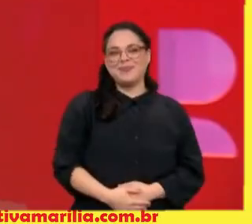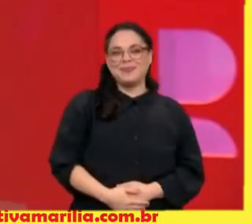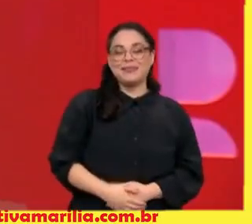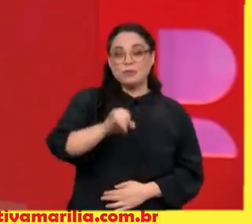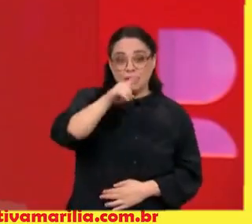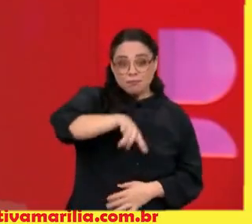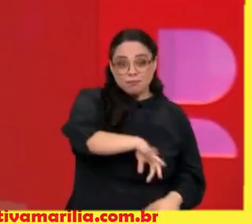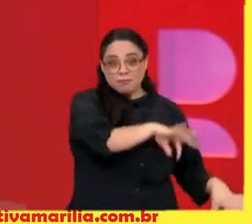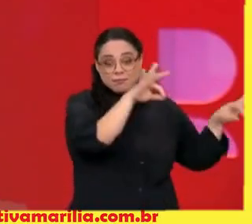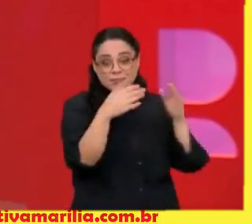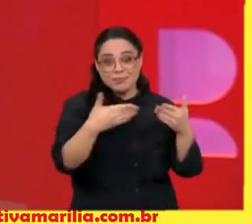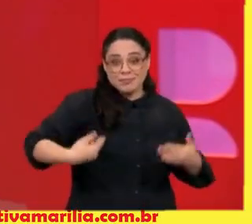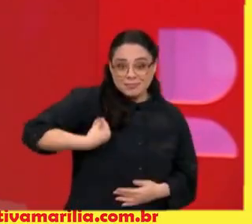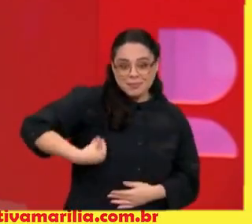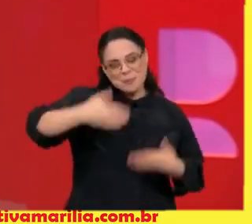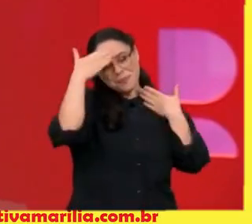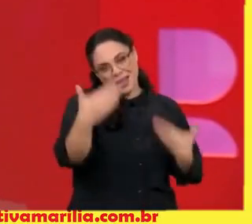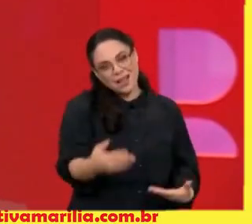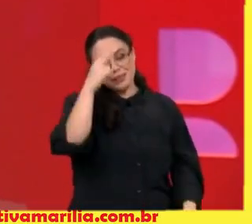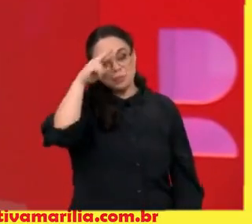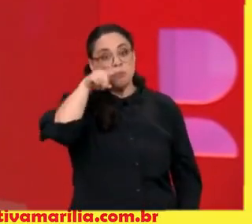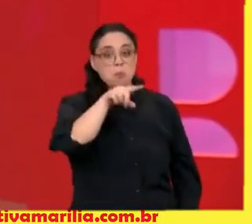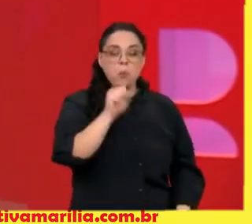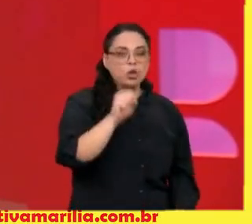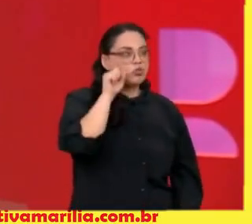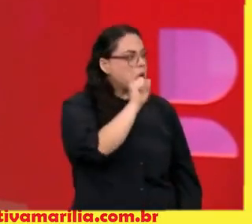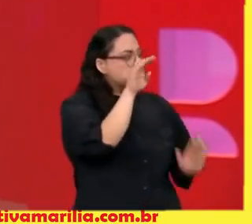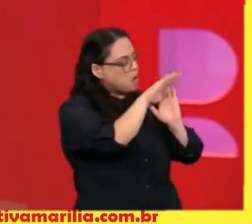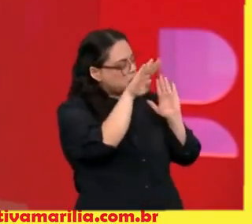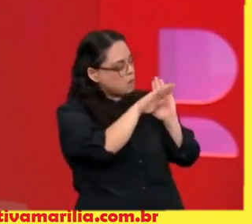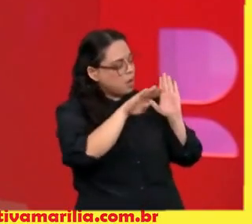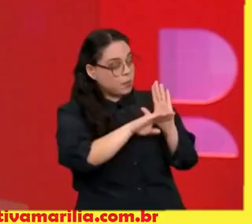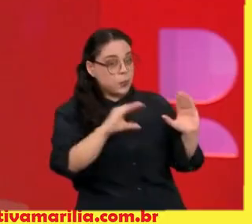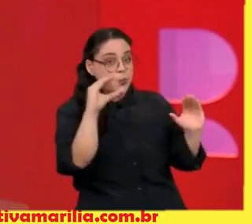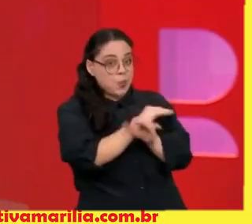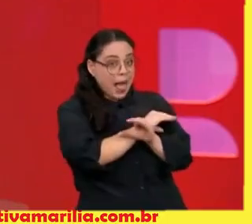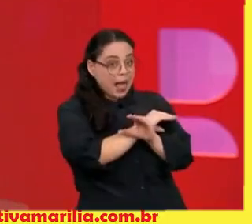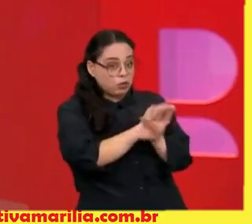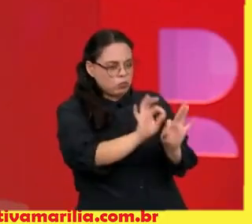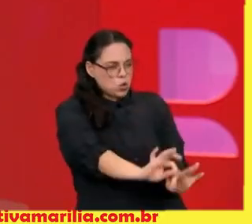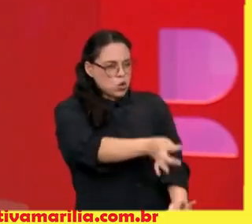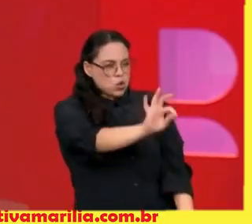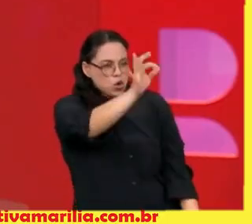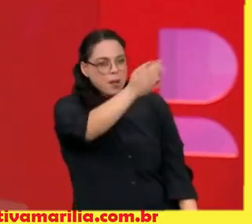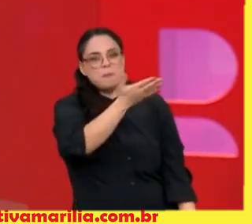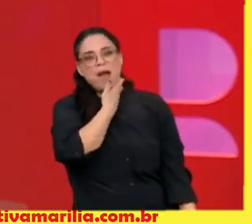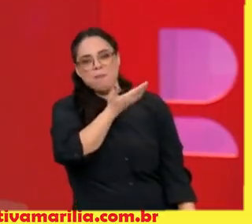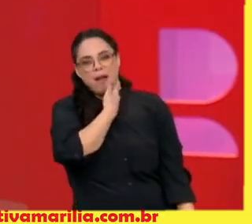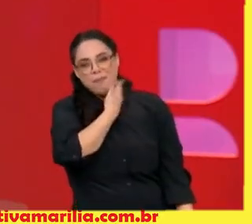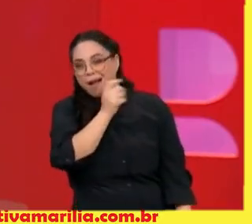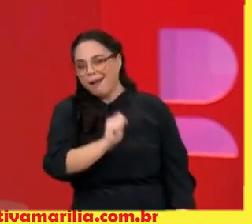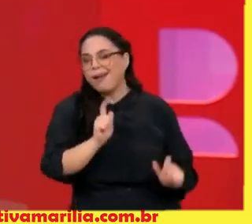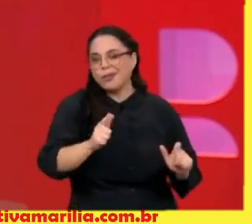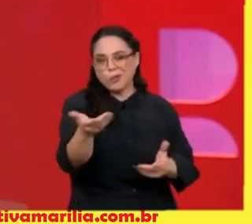acompanha até aqui, o meu muito obrigado. Lembrando que você pode ver todos os programas na íntegra, em uma versão estendida, com bate-papo completo com os